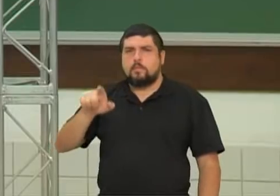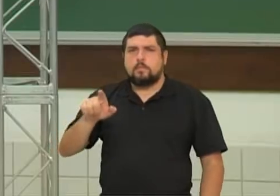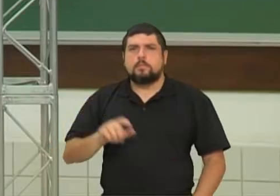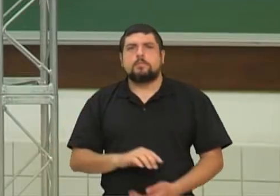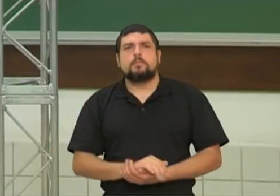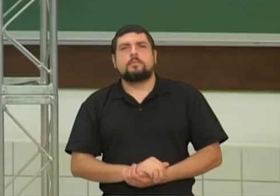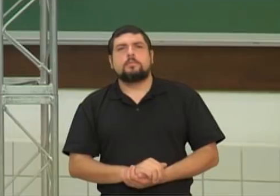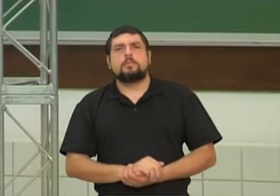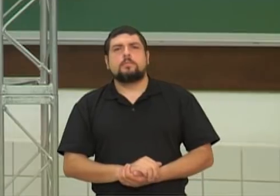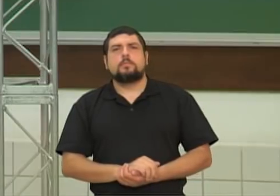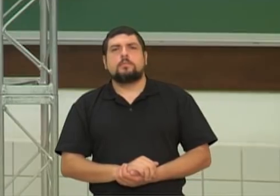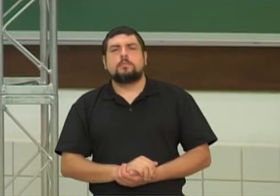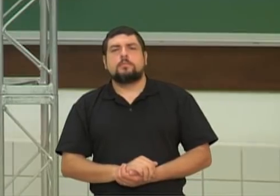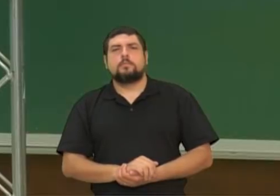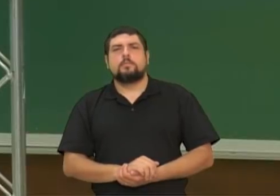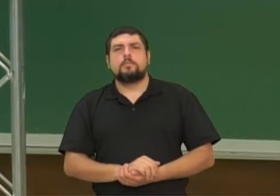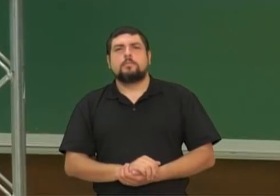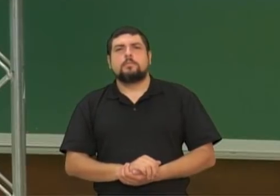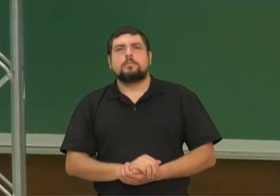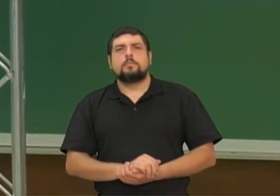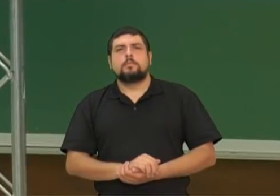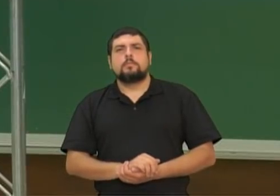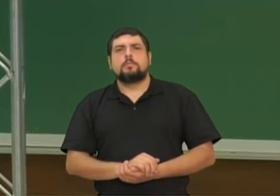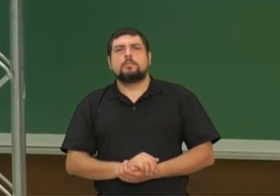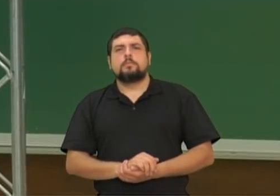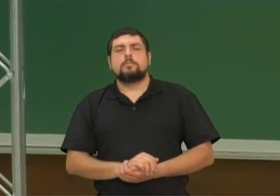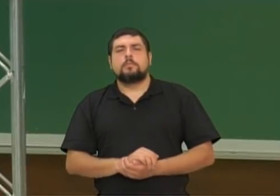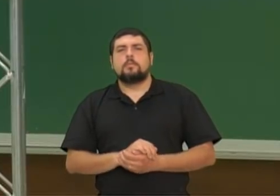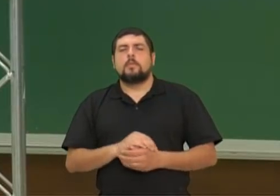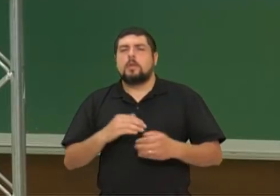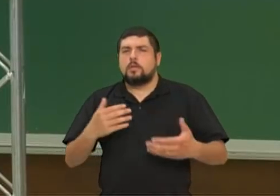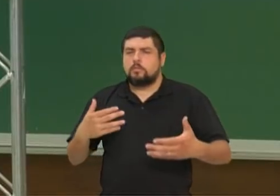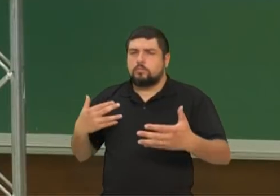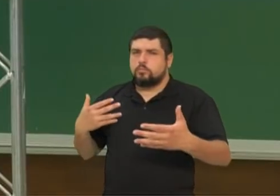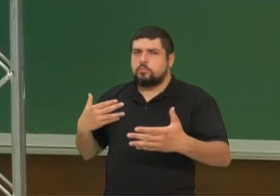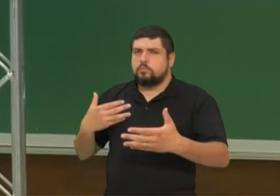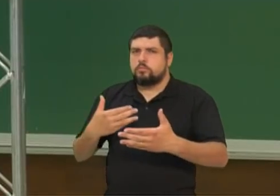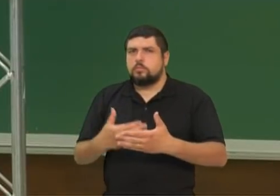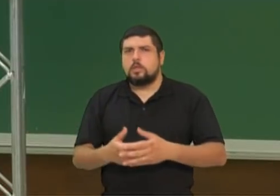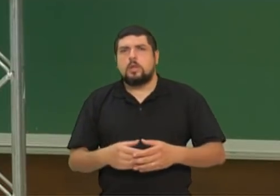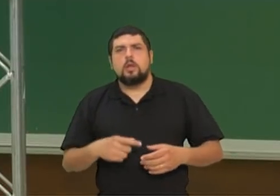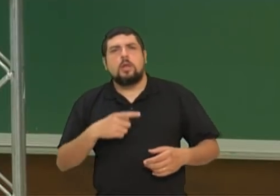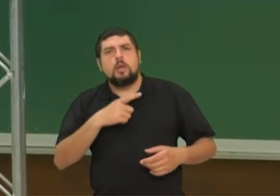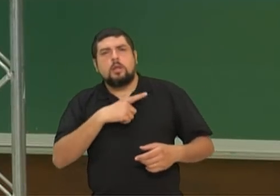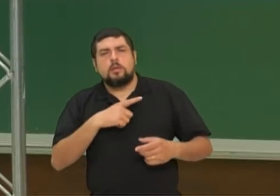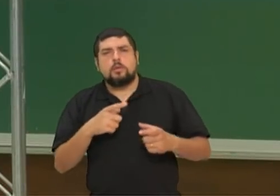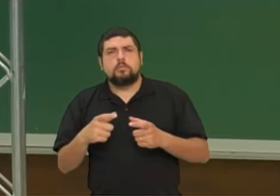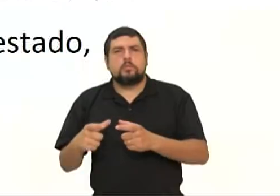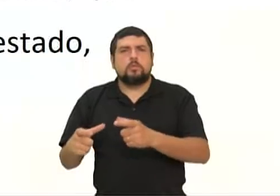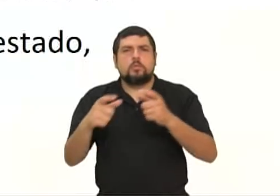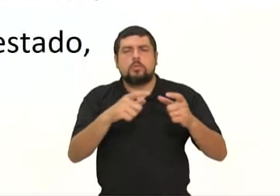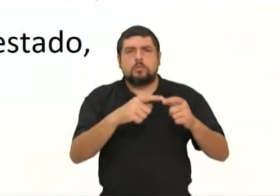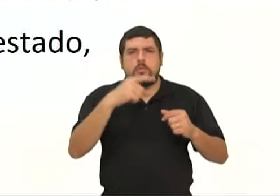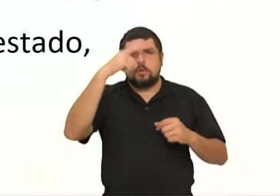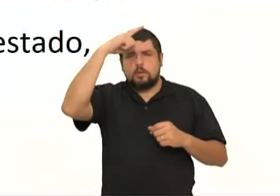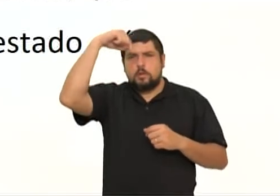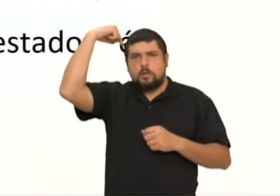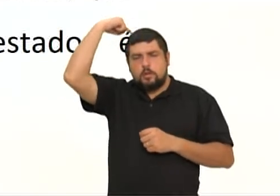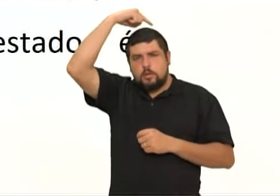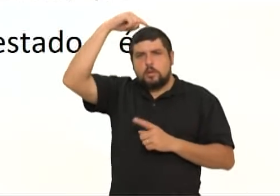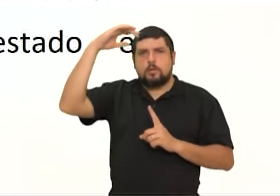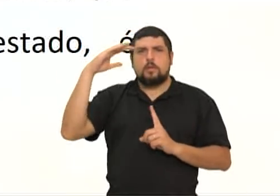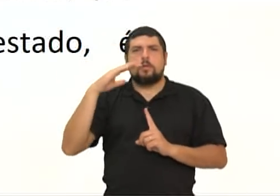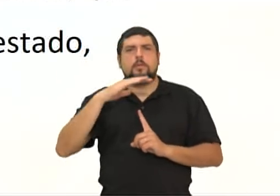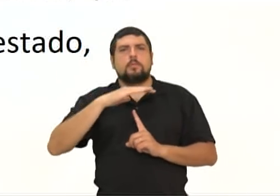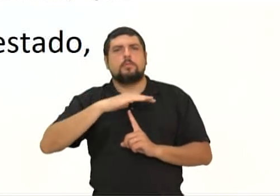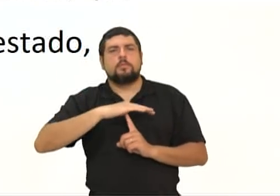bem. Retomando então, na aula de hoje nós conhecemos alguns lugares sagrados paranaenses, como as